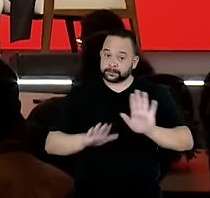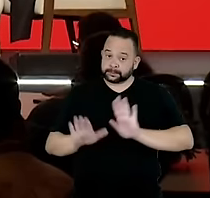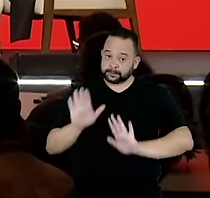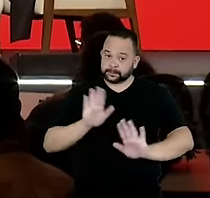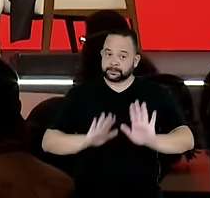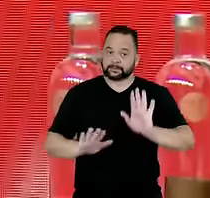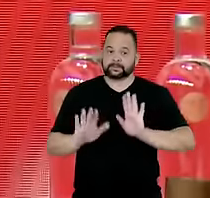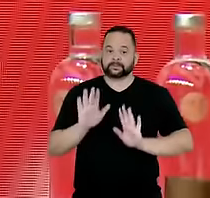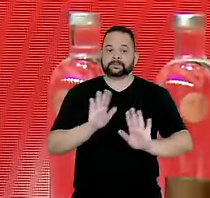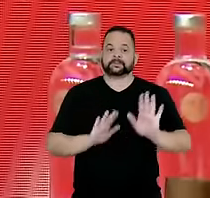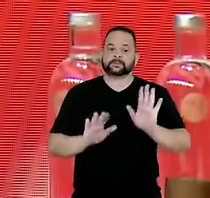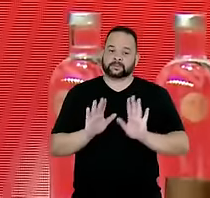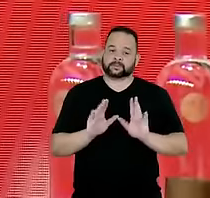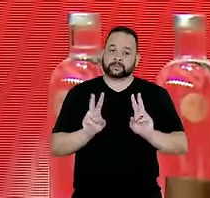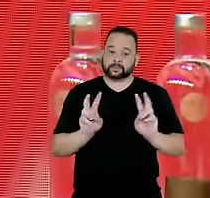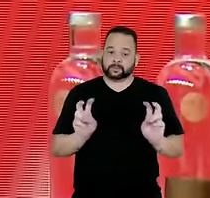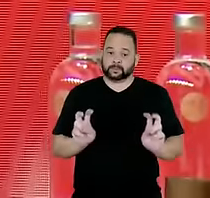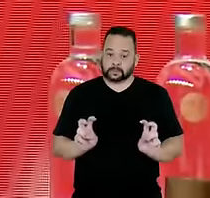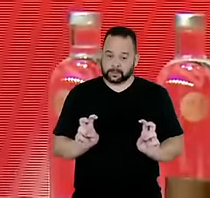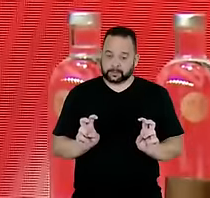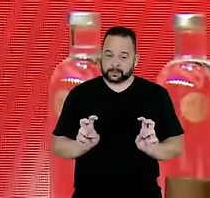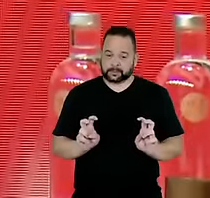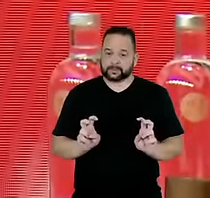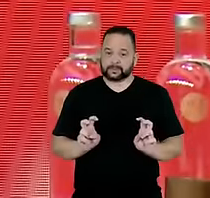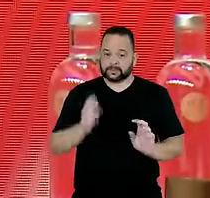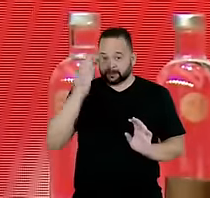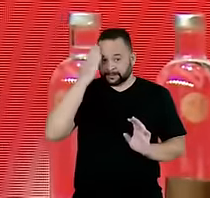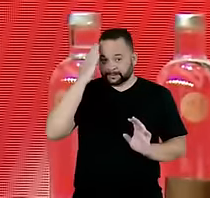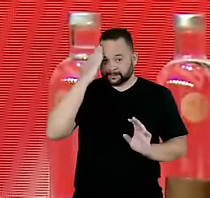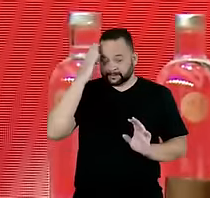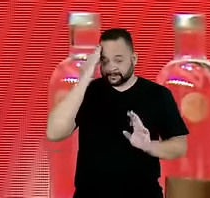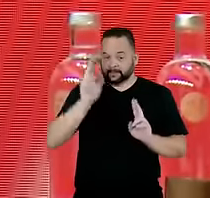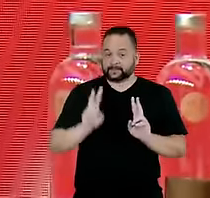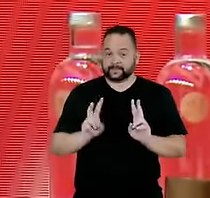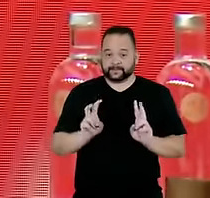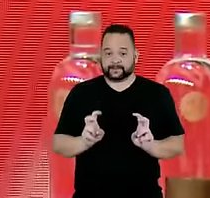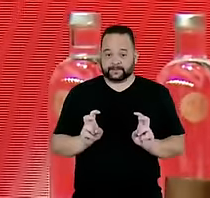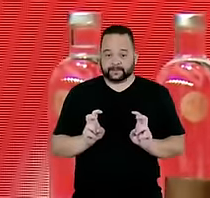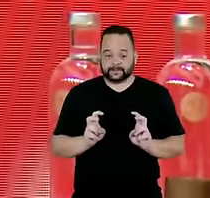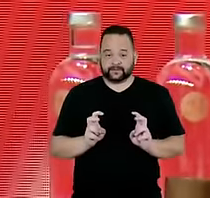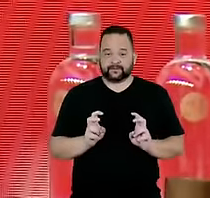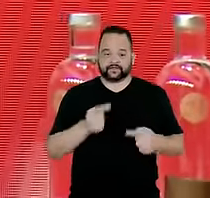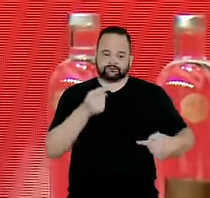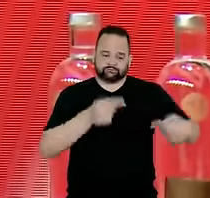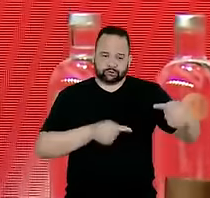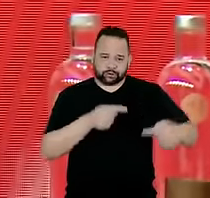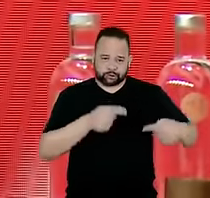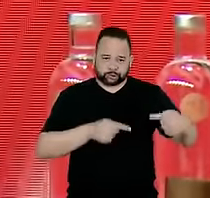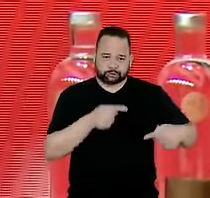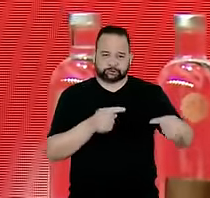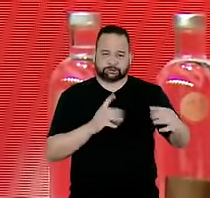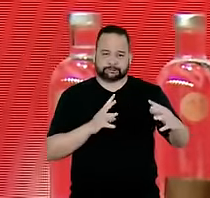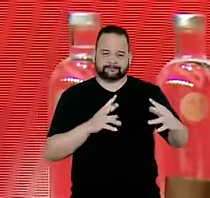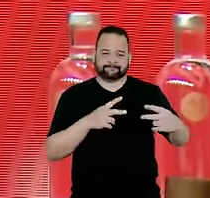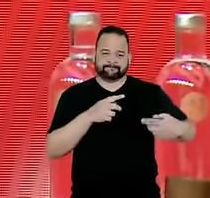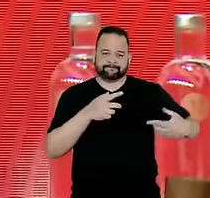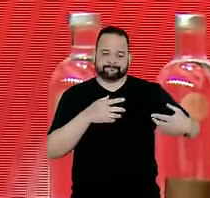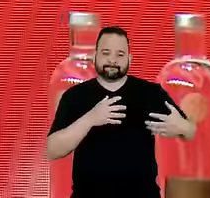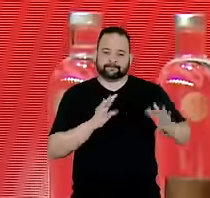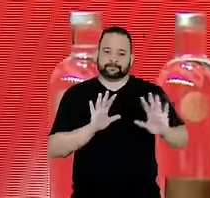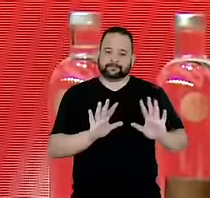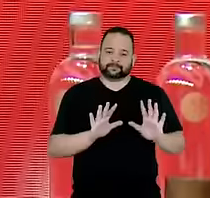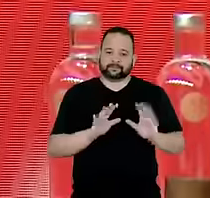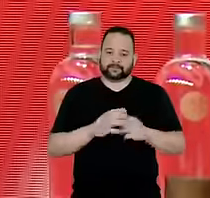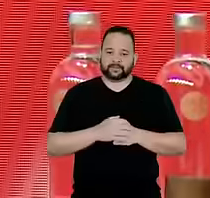matéria e reconhecendo que o tema foi objeto de muitas disfunções recentes mas sem condenar por absoluto